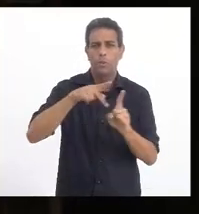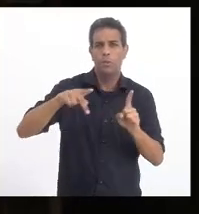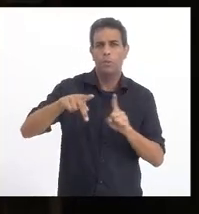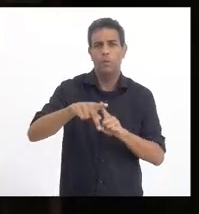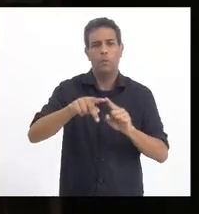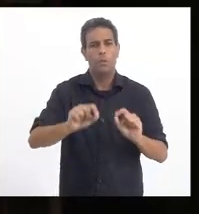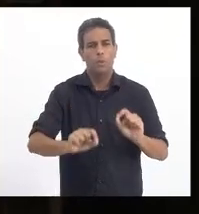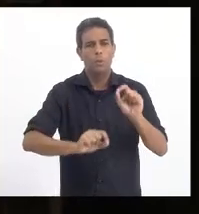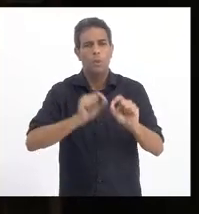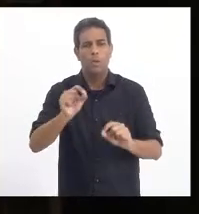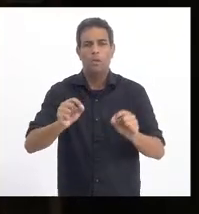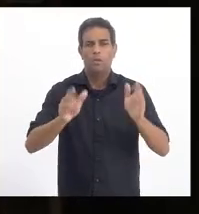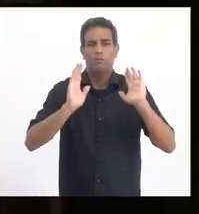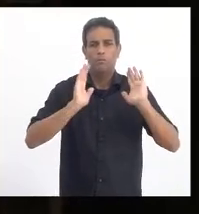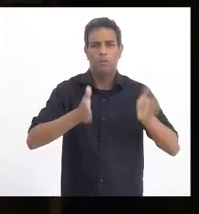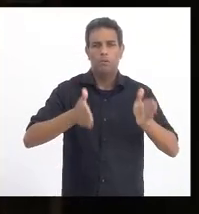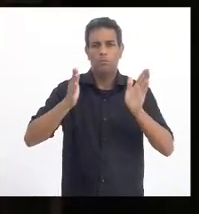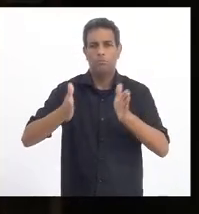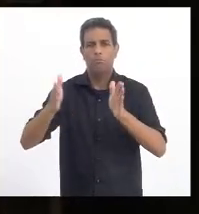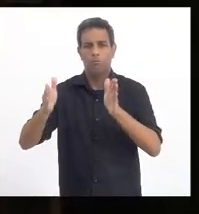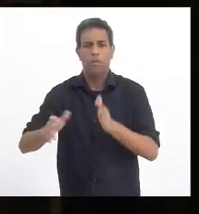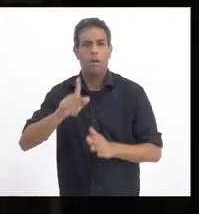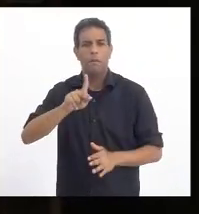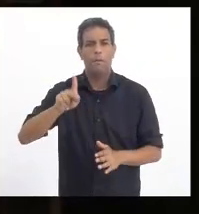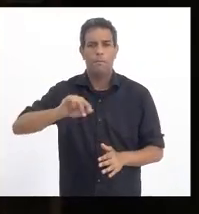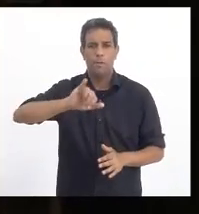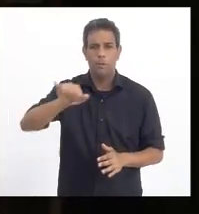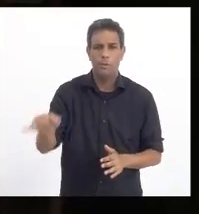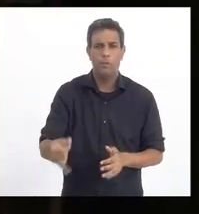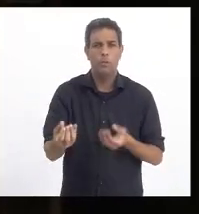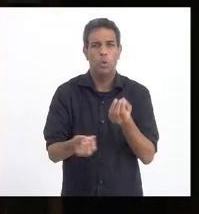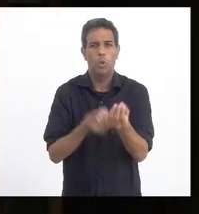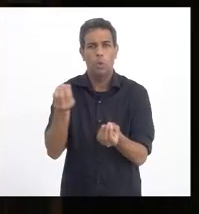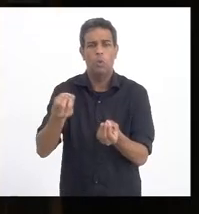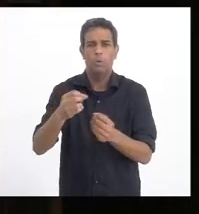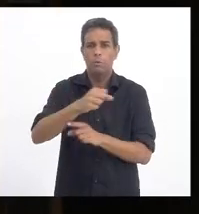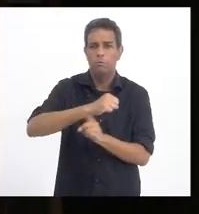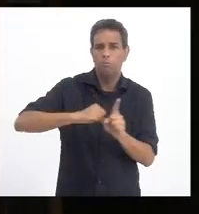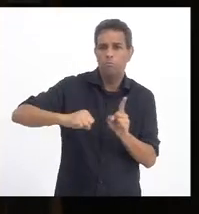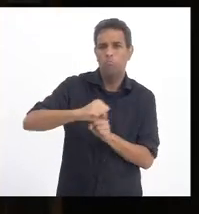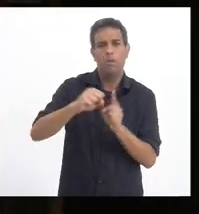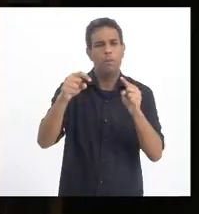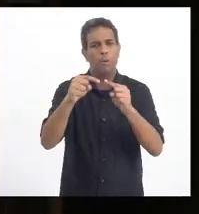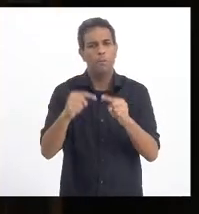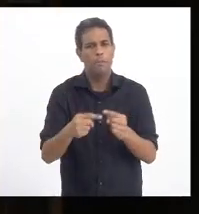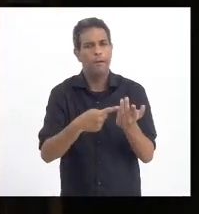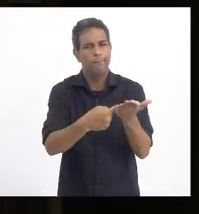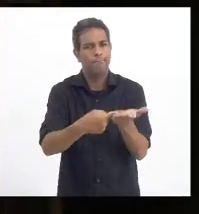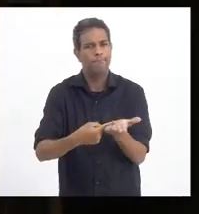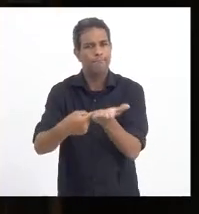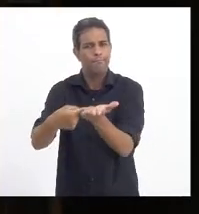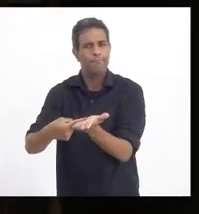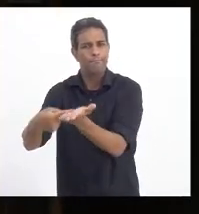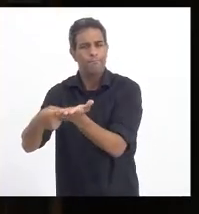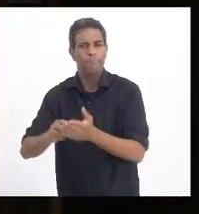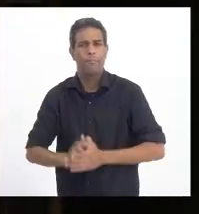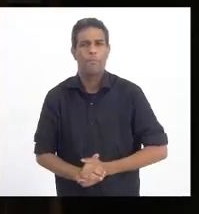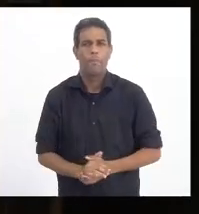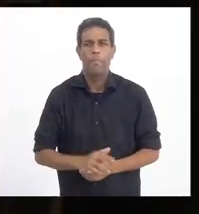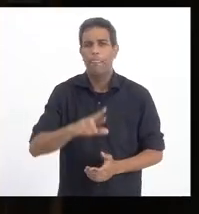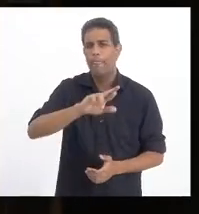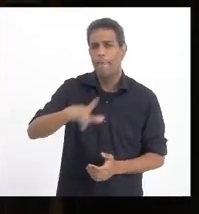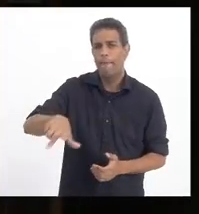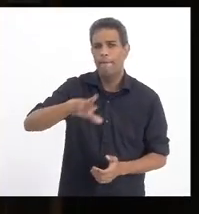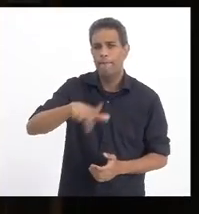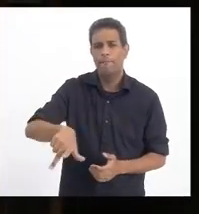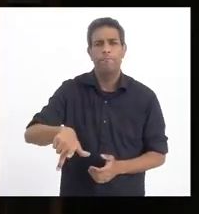que trouxe artigo passou pela p e não passou pelos órgãos de regulamentação não é um